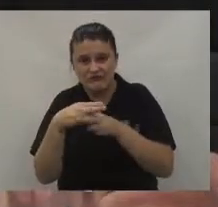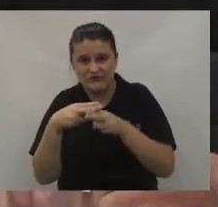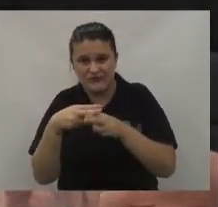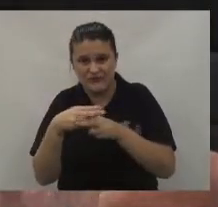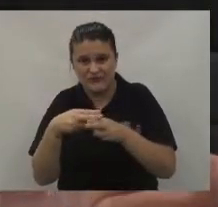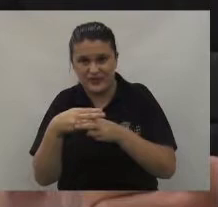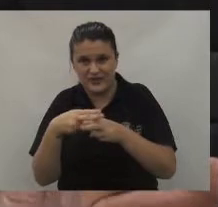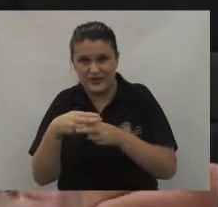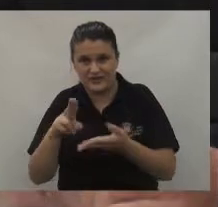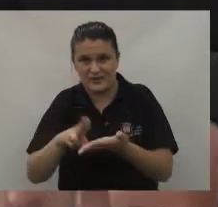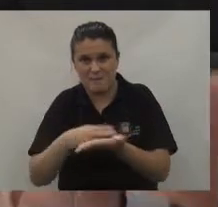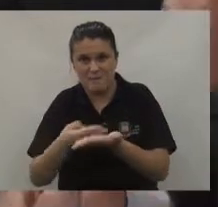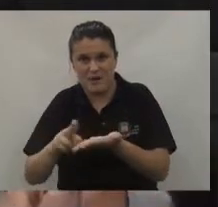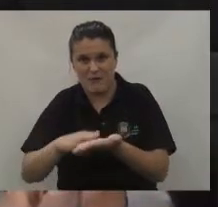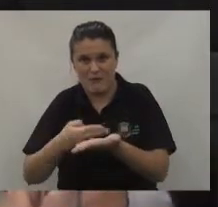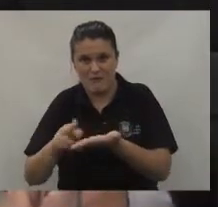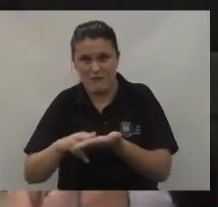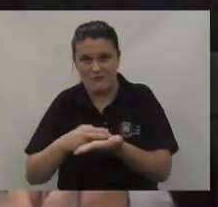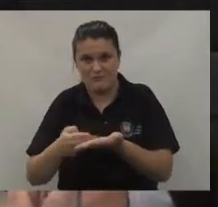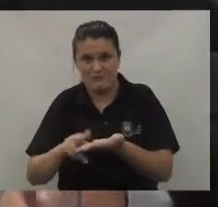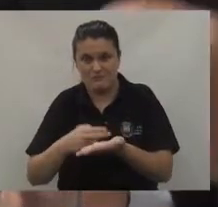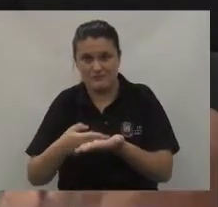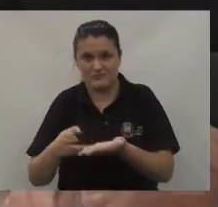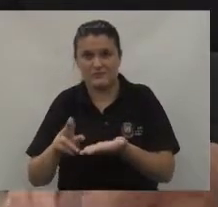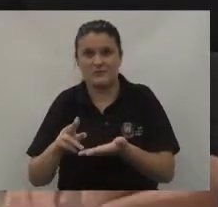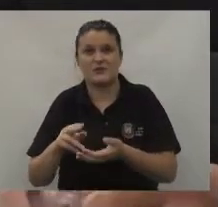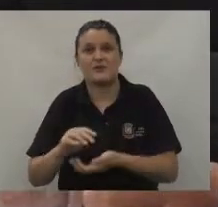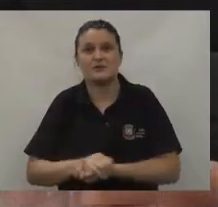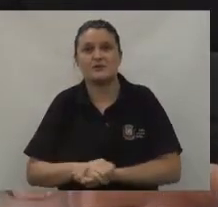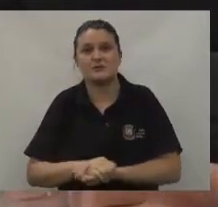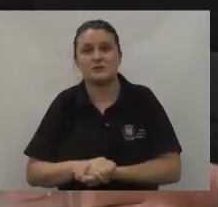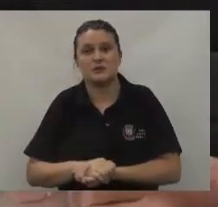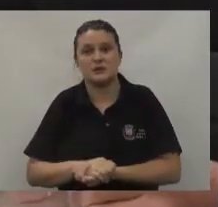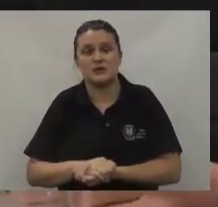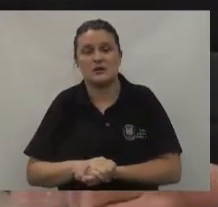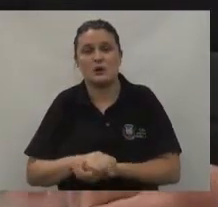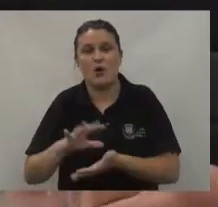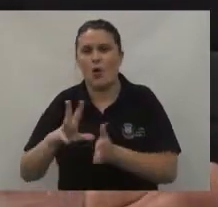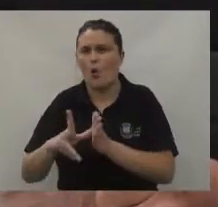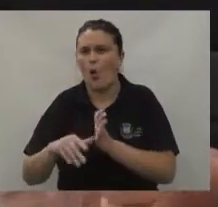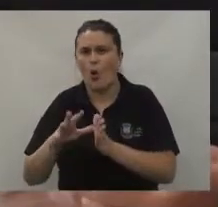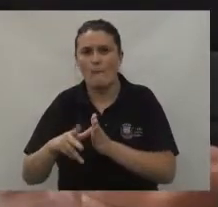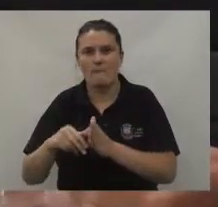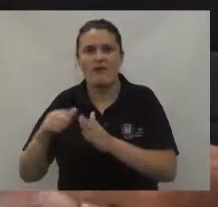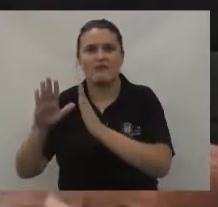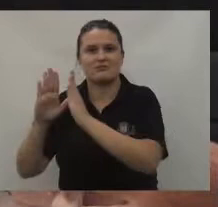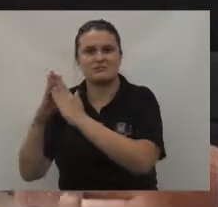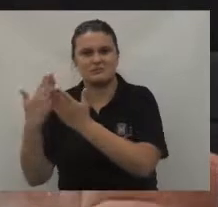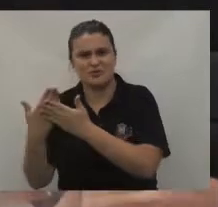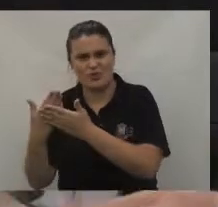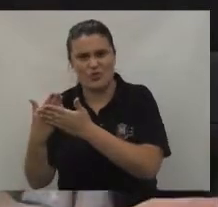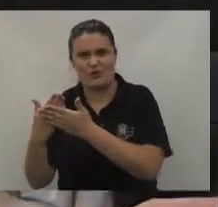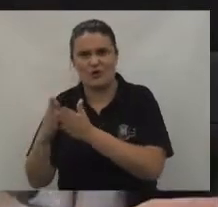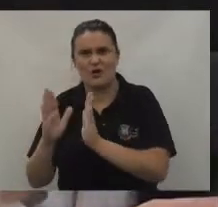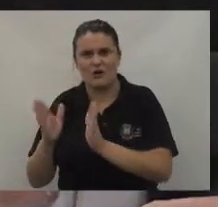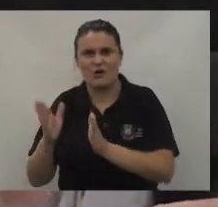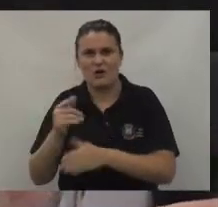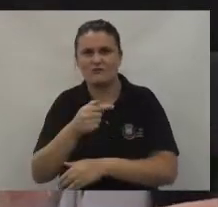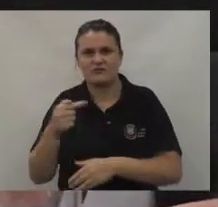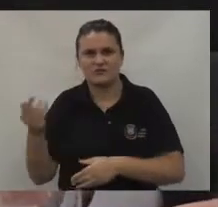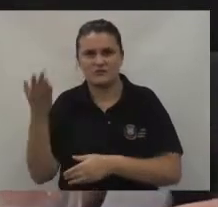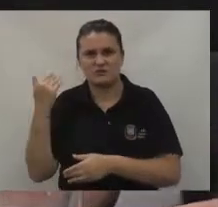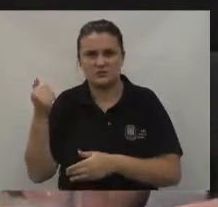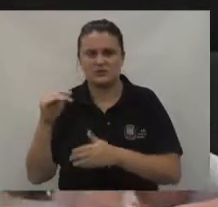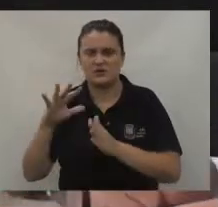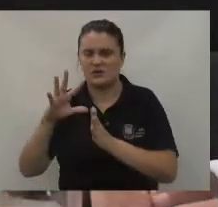e passar pão na a alá roubaram lá creche na noite deste final de semana e